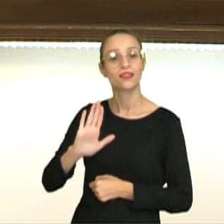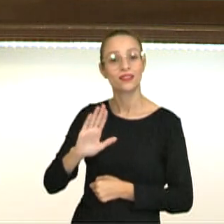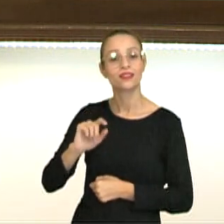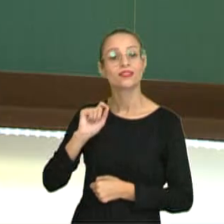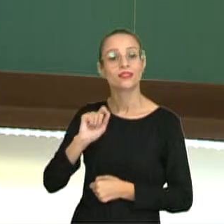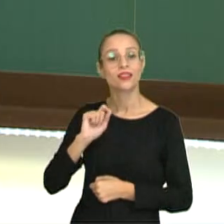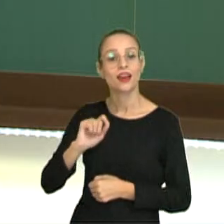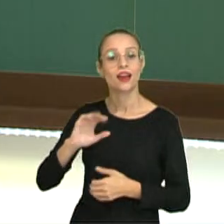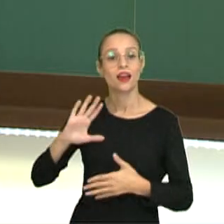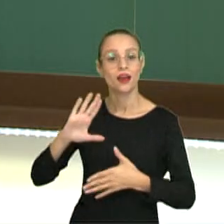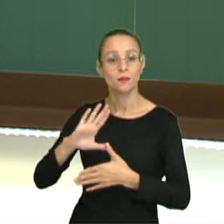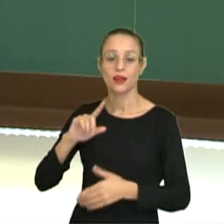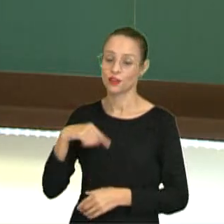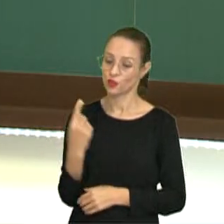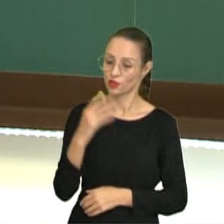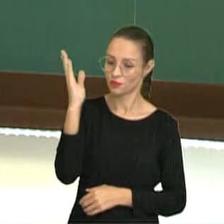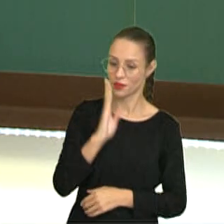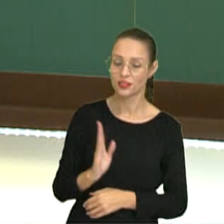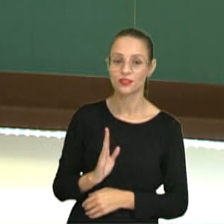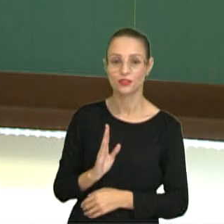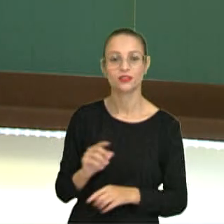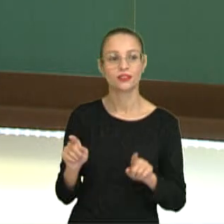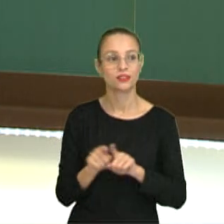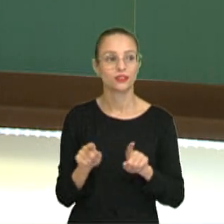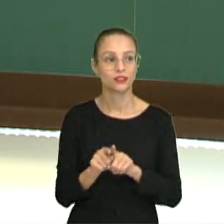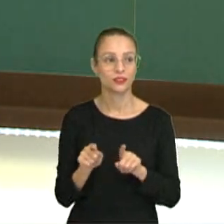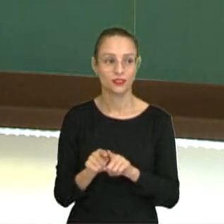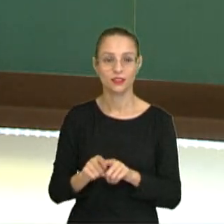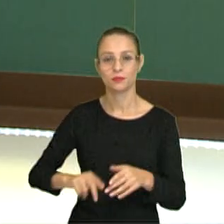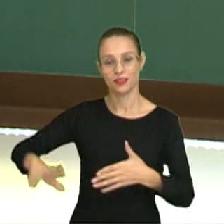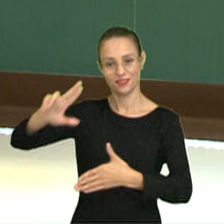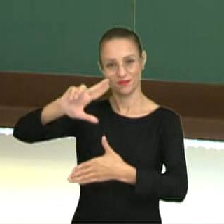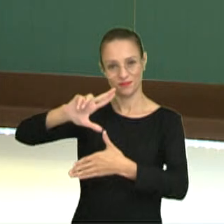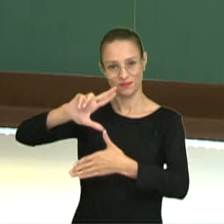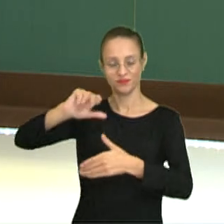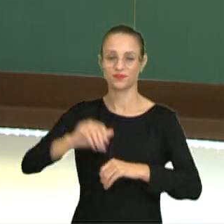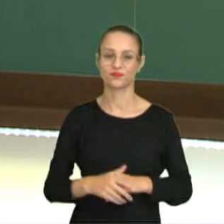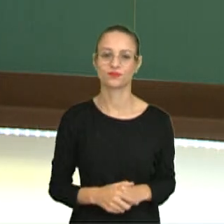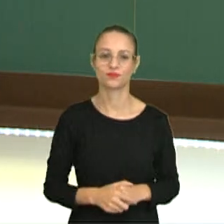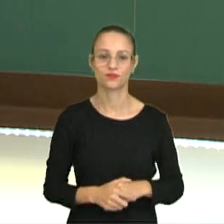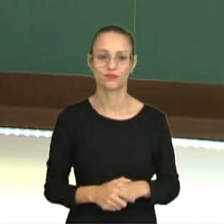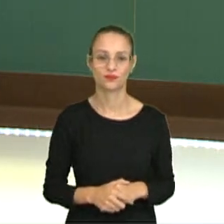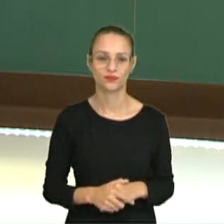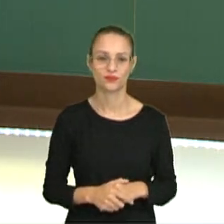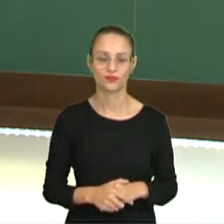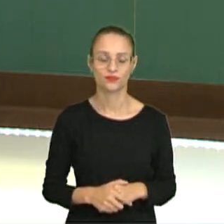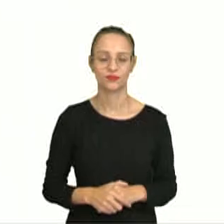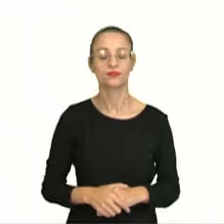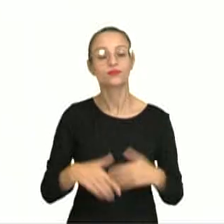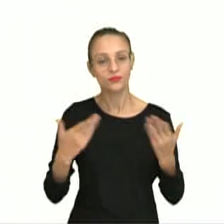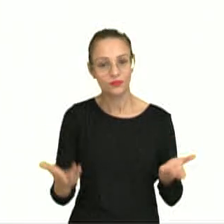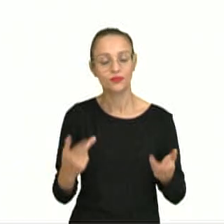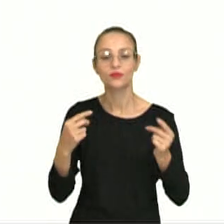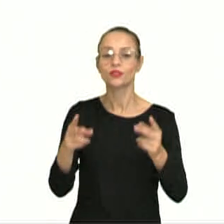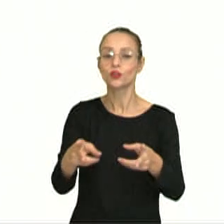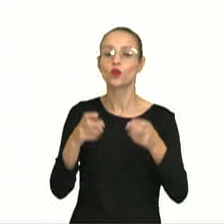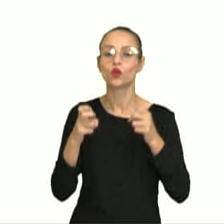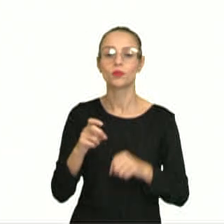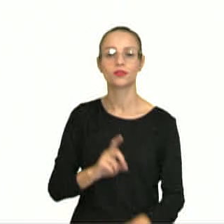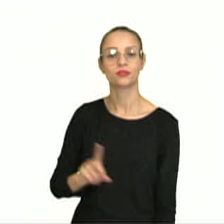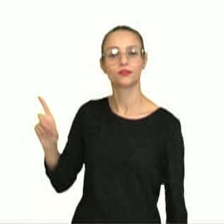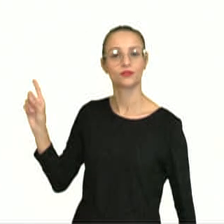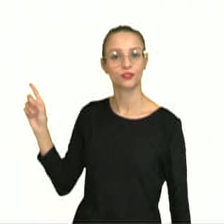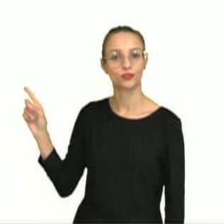ou seja, nós, enquanto Brasil, e nossos companheiros latino-americanos. Então, aqui, observando essa